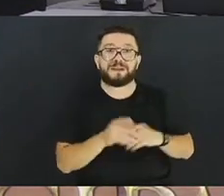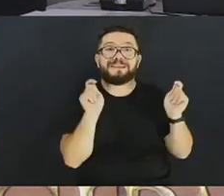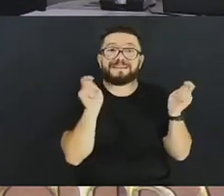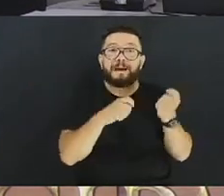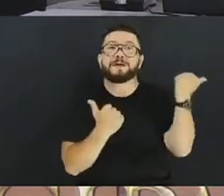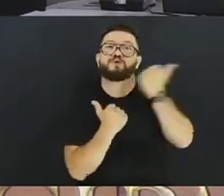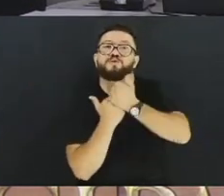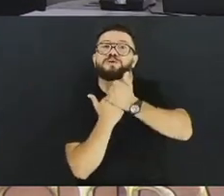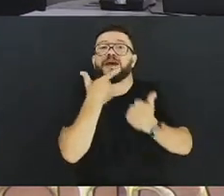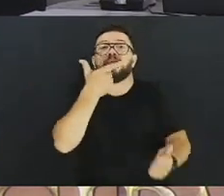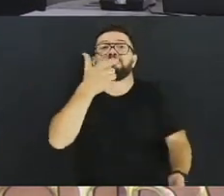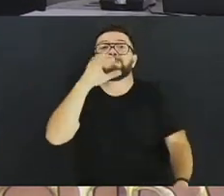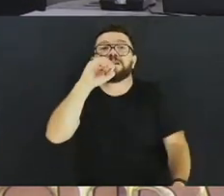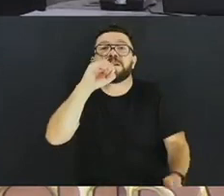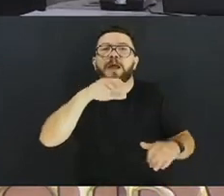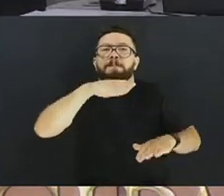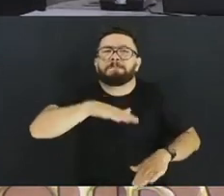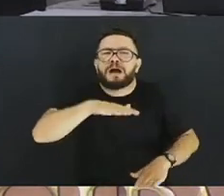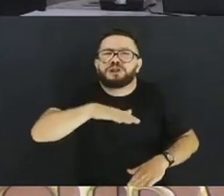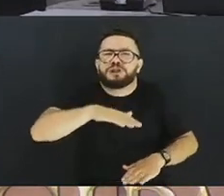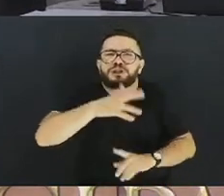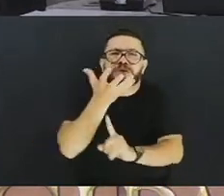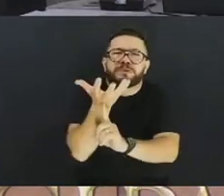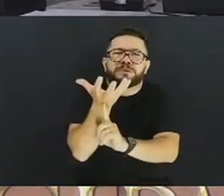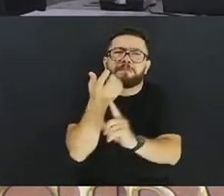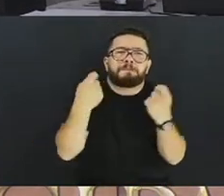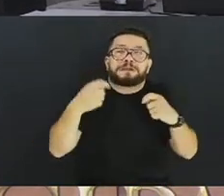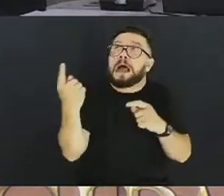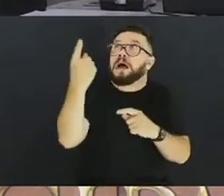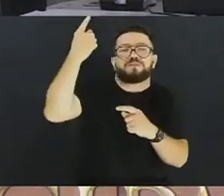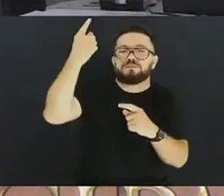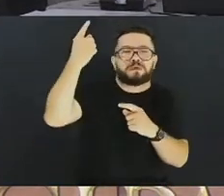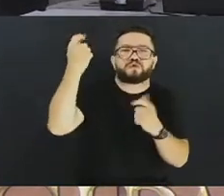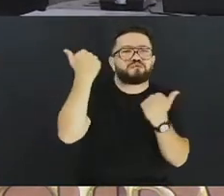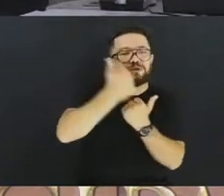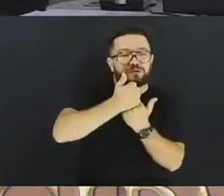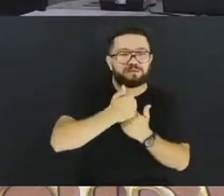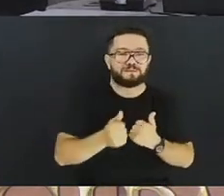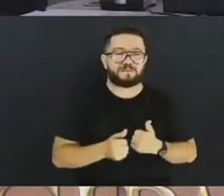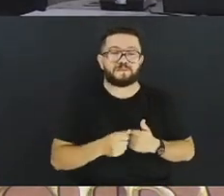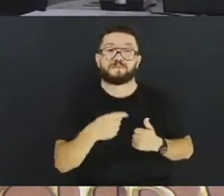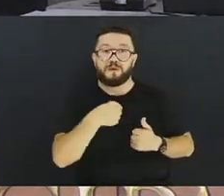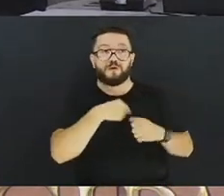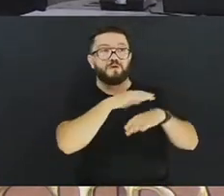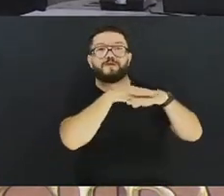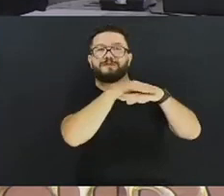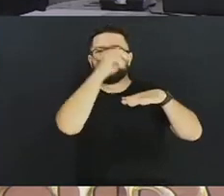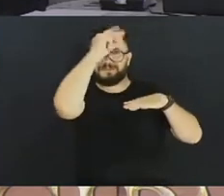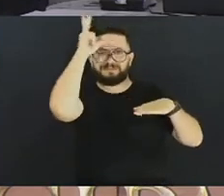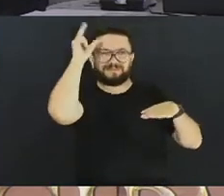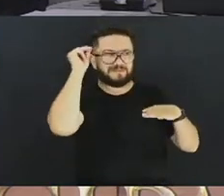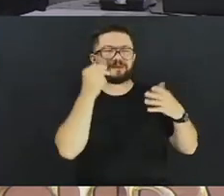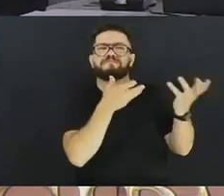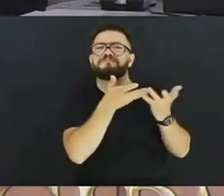uma renovação? Me digam vocês, uma vez um prefeito disse, não, Zanetti, estava almoçando comigo e disse, não, Zanetti, agora, começo de